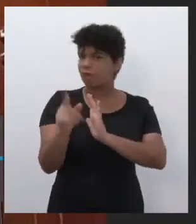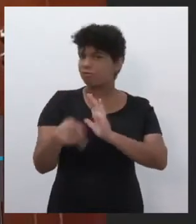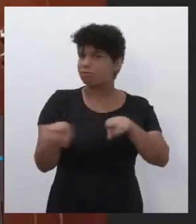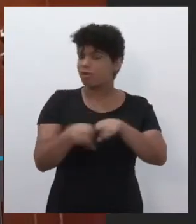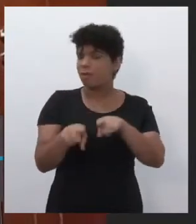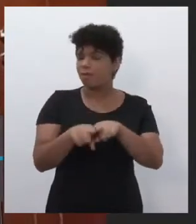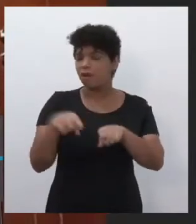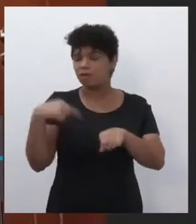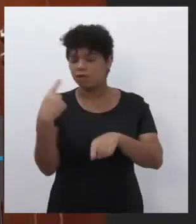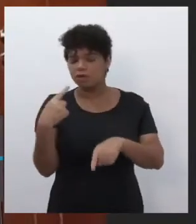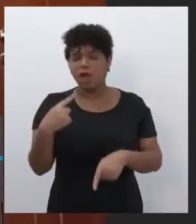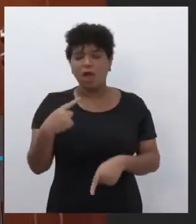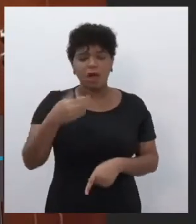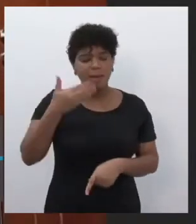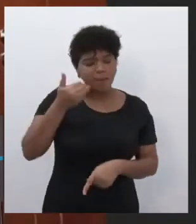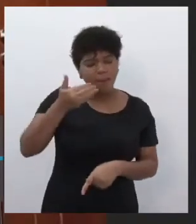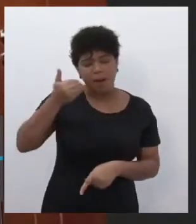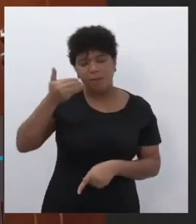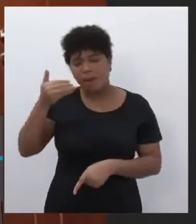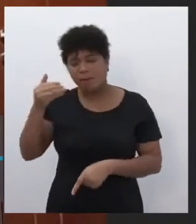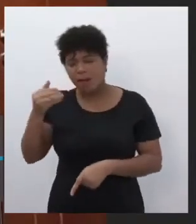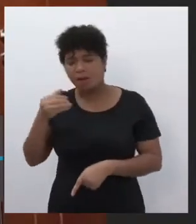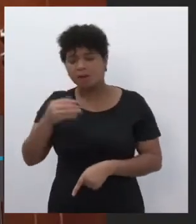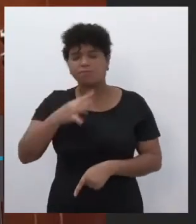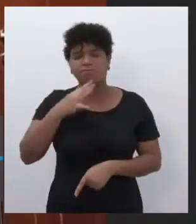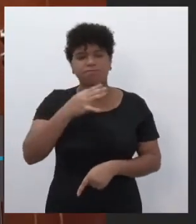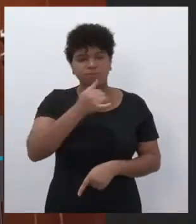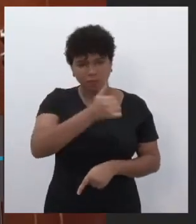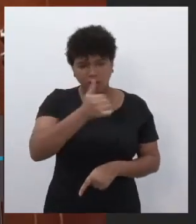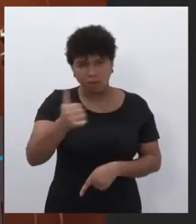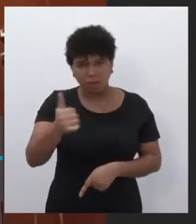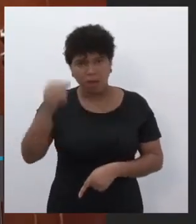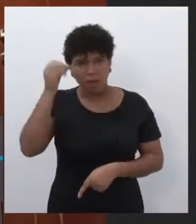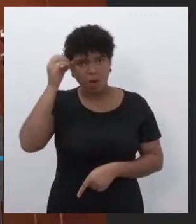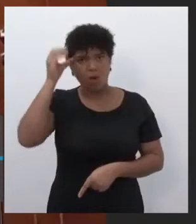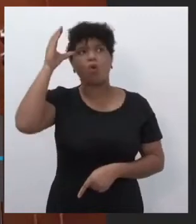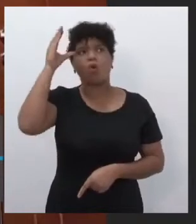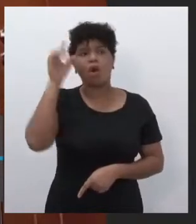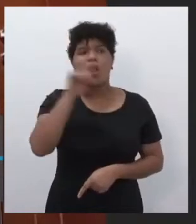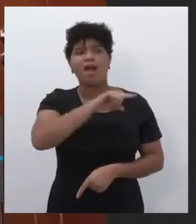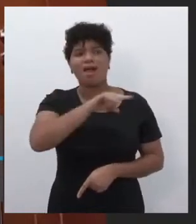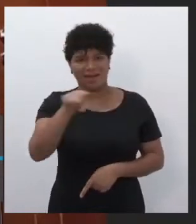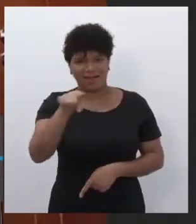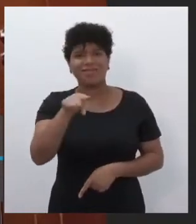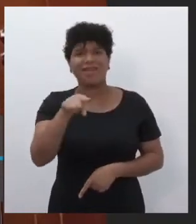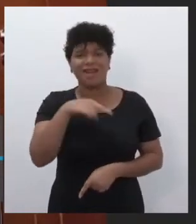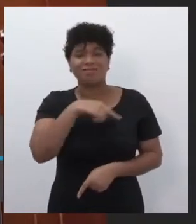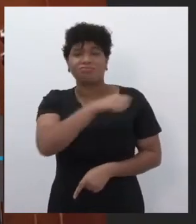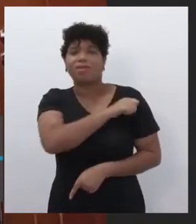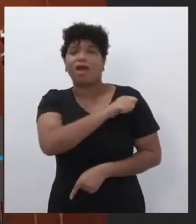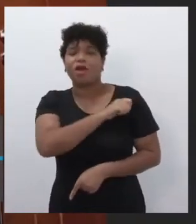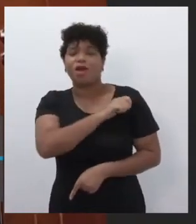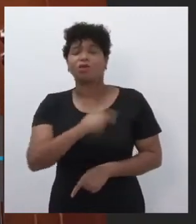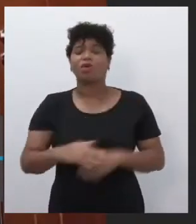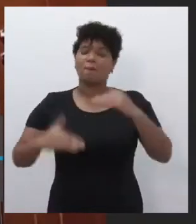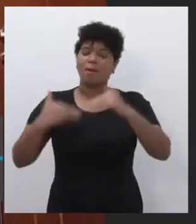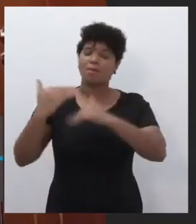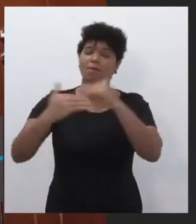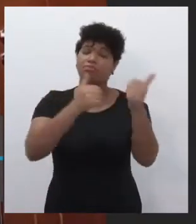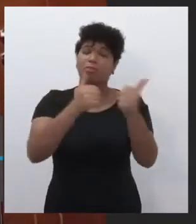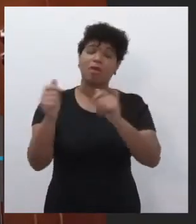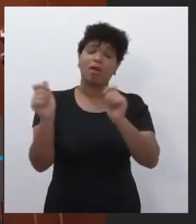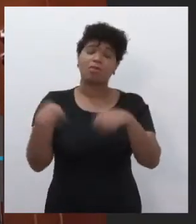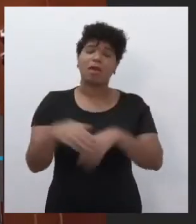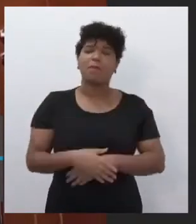de saberes e fazeres fundamentais para o desenvolvimento do estudante e para aprendizagens posteriores. Currículo paulista,